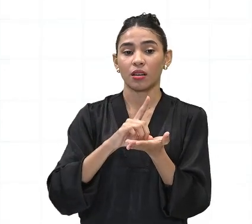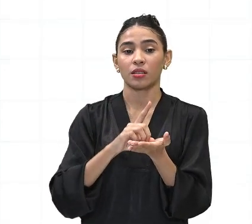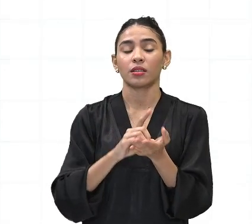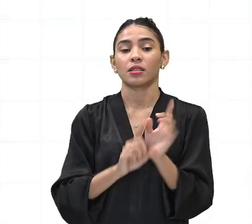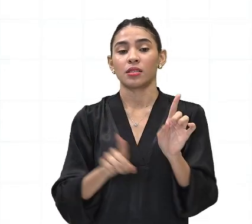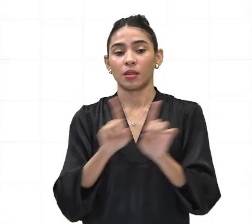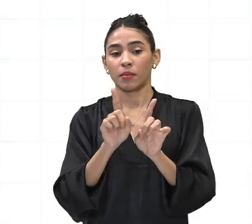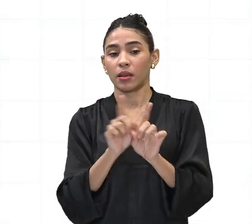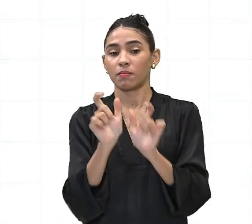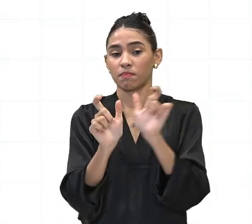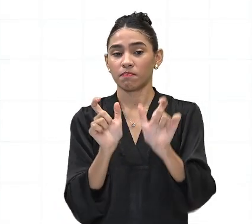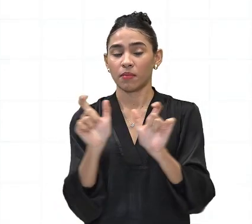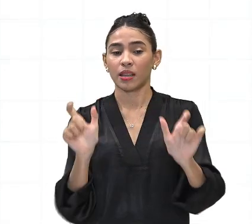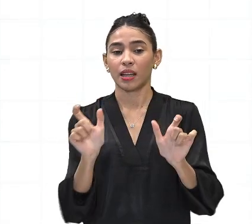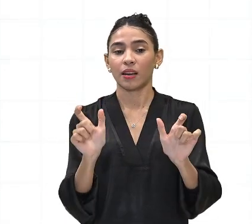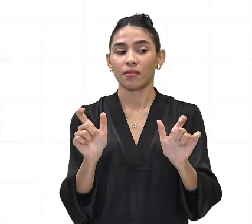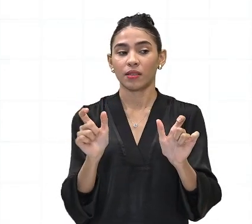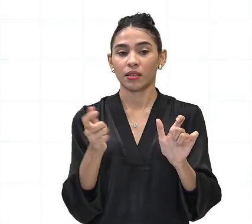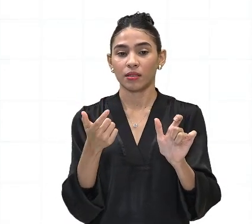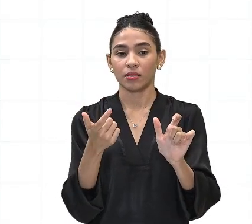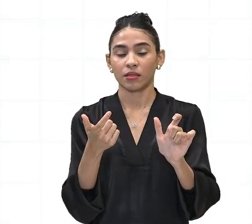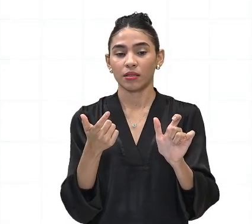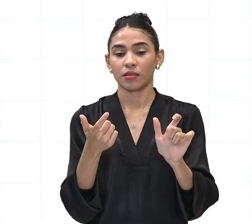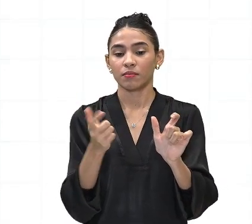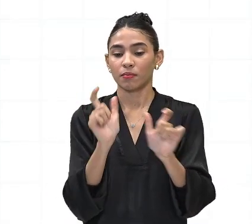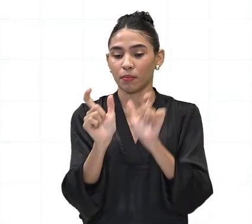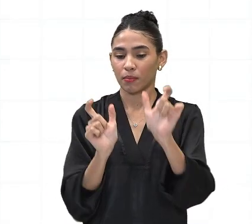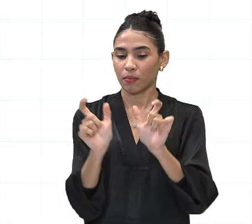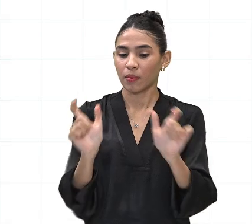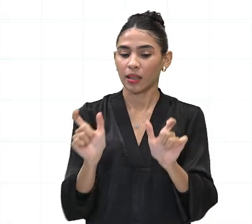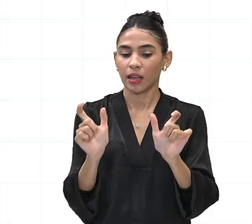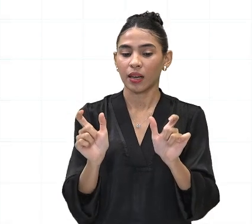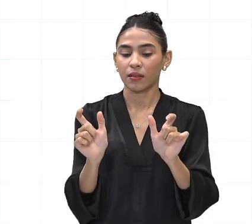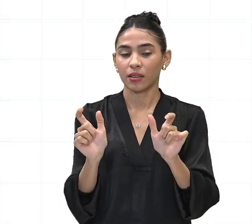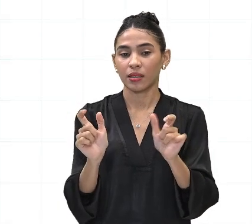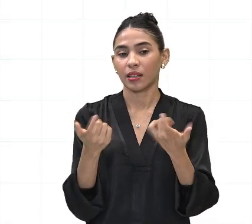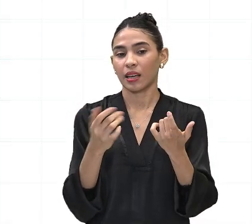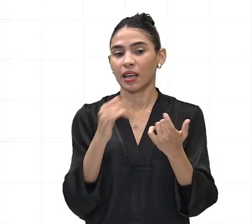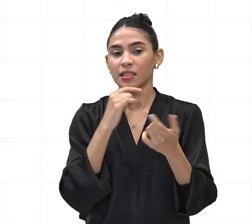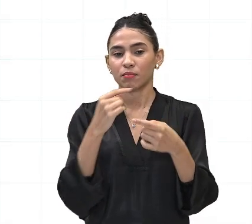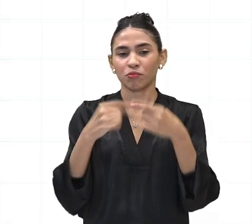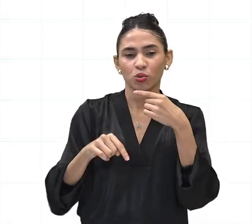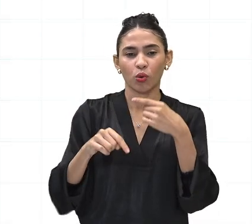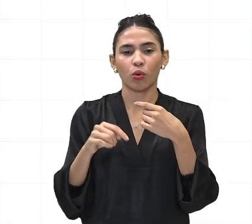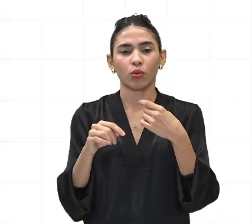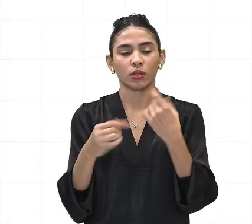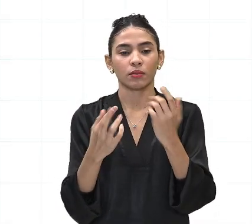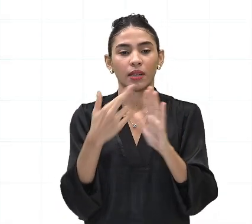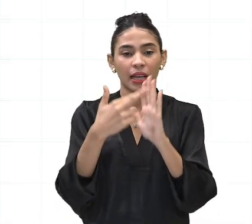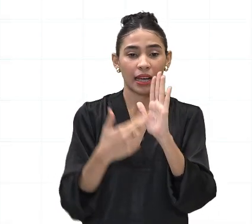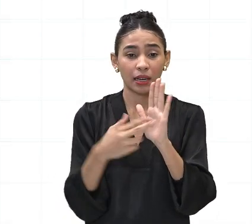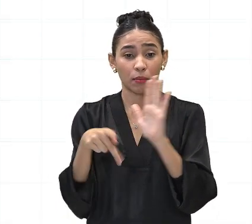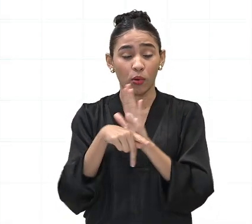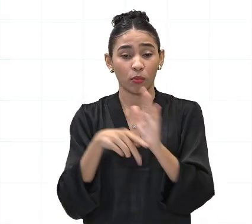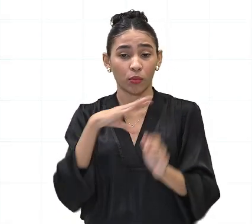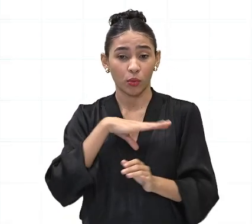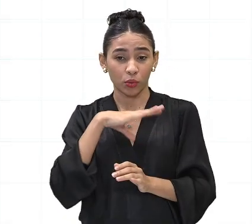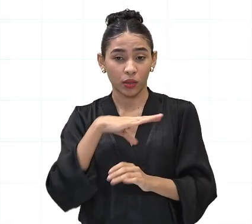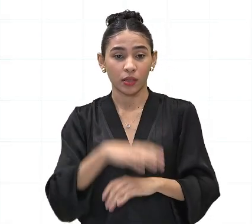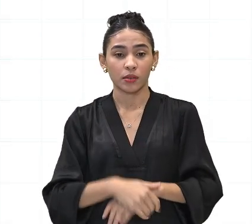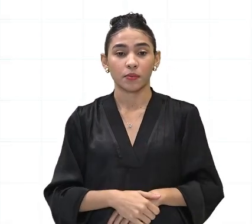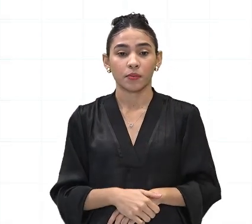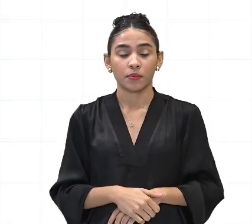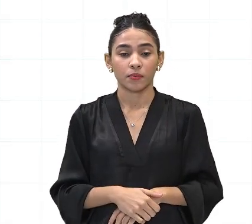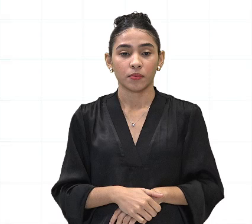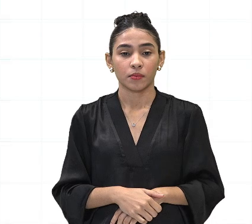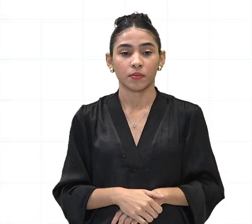palavras que violam a relação grafia-pronúncia do português. Por exemplo, a primeira sílaba da palavra francesa rouge, pronunciada rouge,